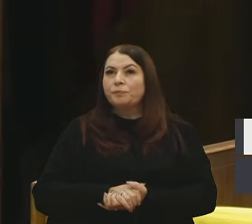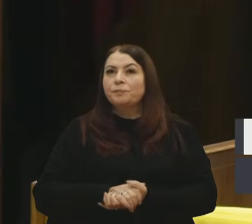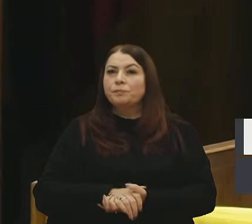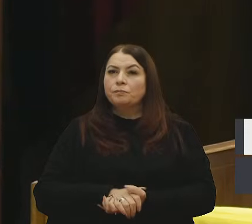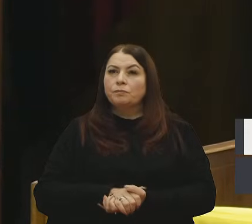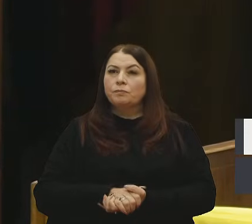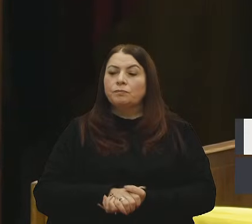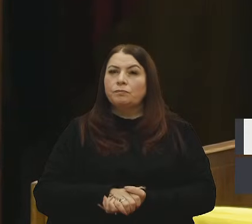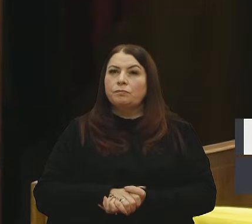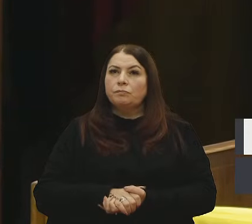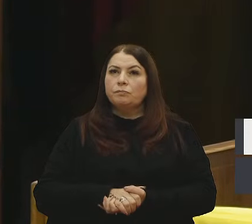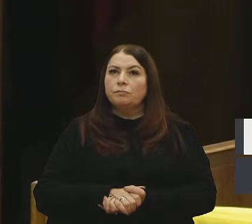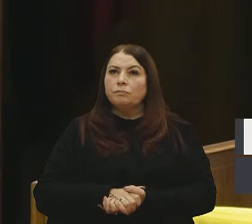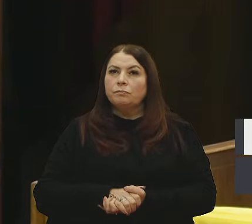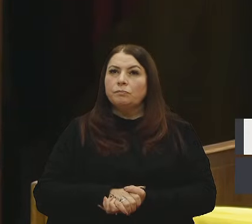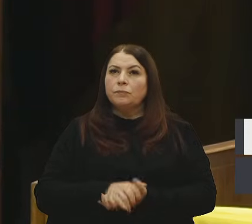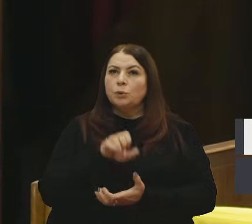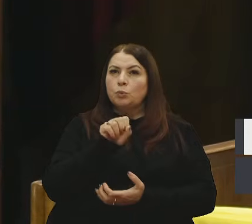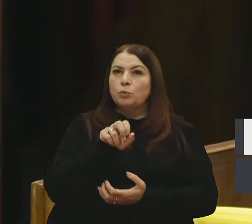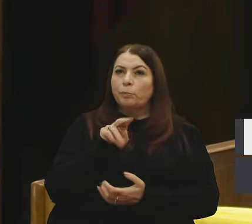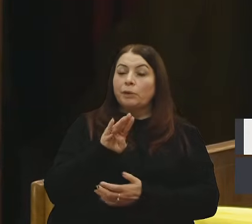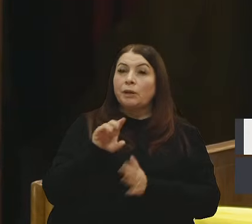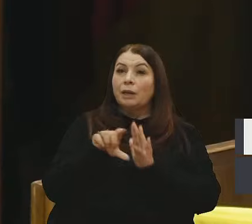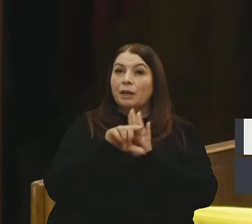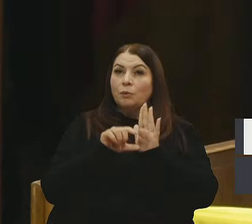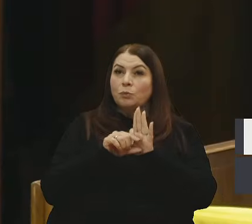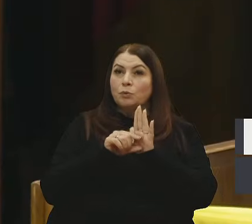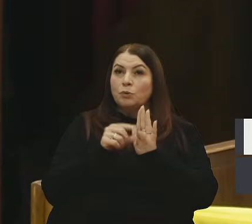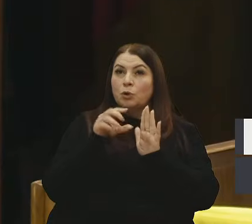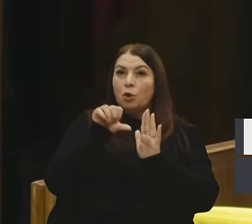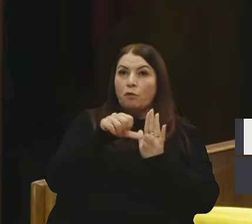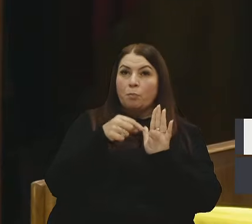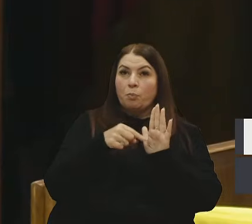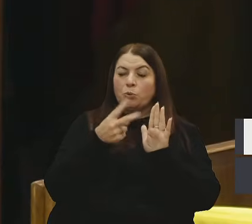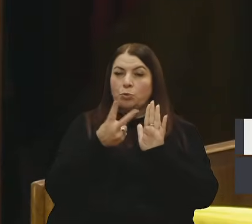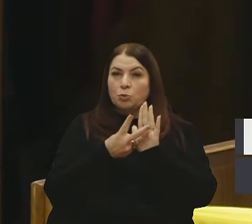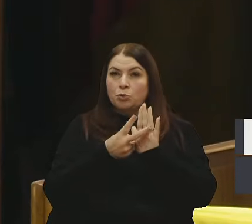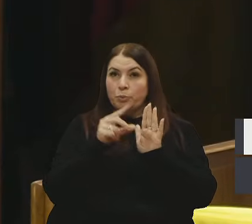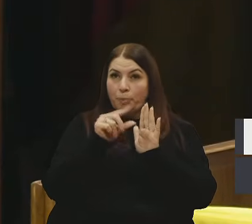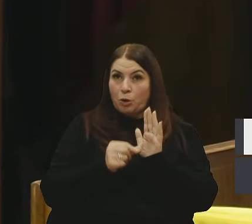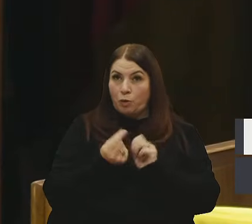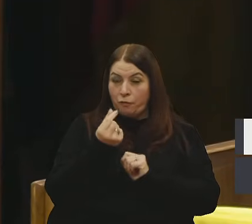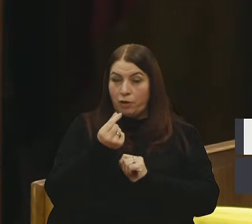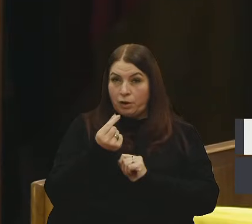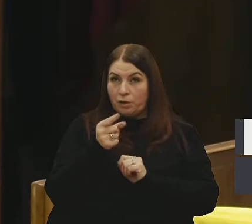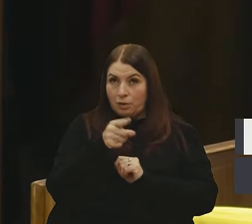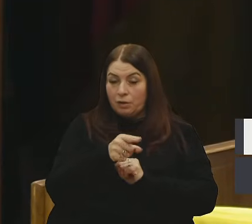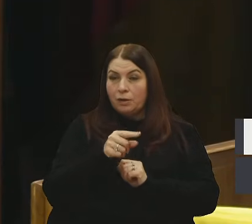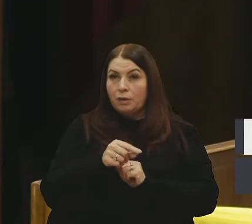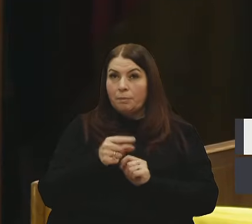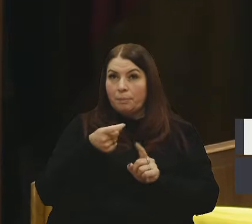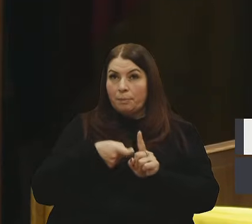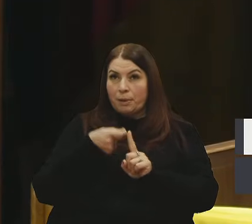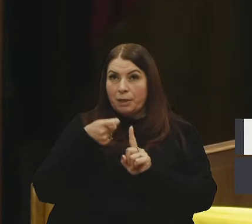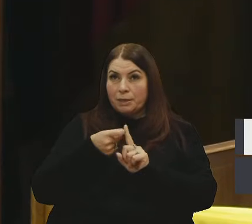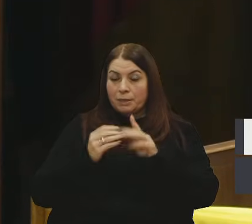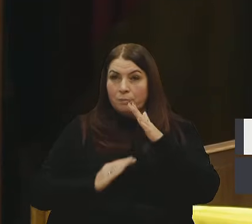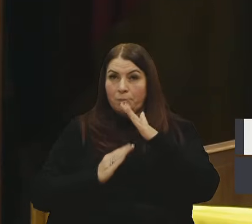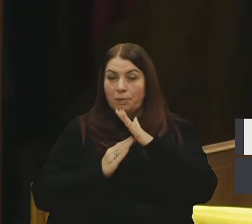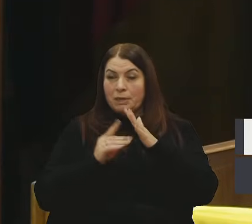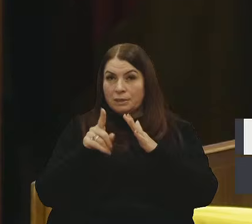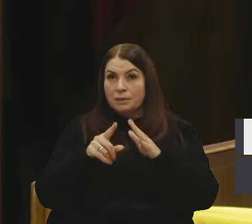Aqui. Subcláusula 9.2 do edital. O menor valor de contraprestação mensal máxima